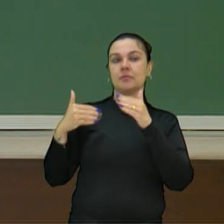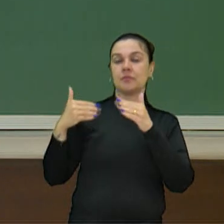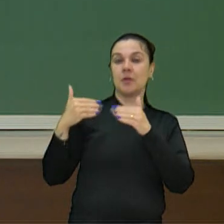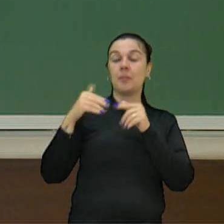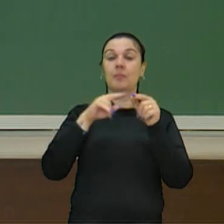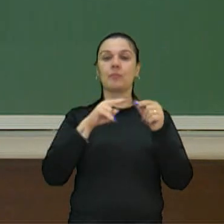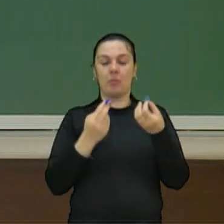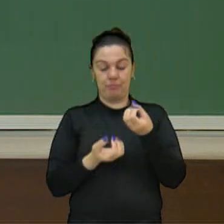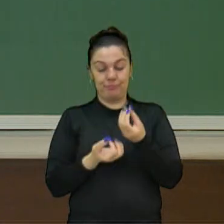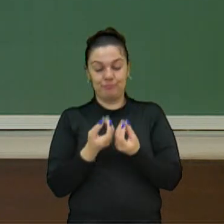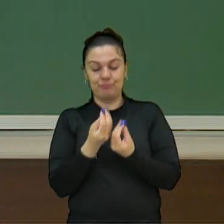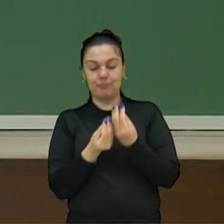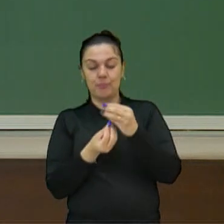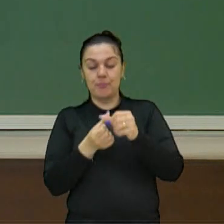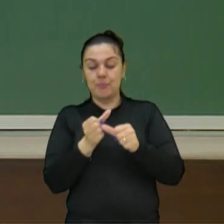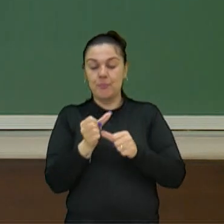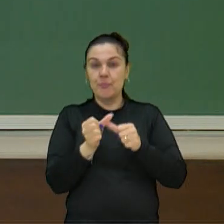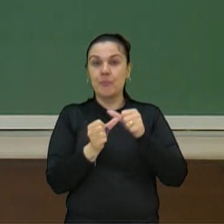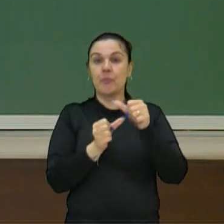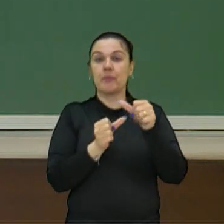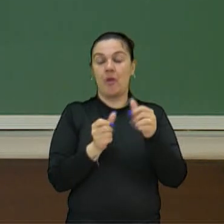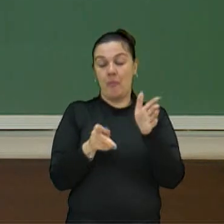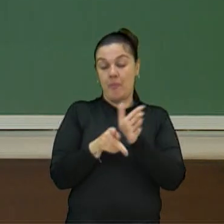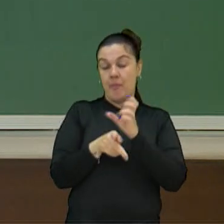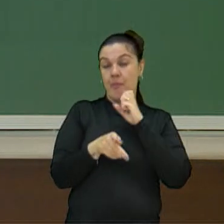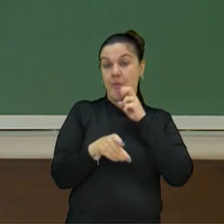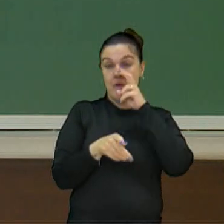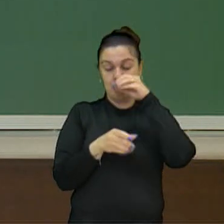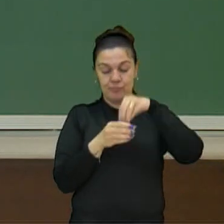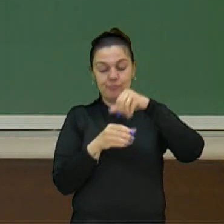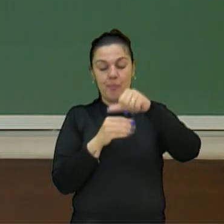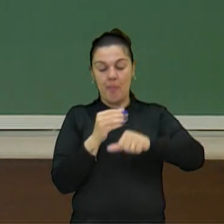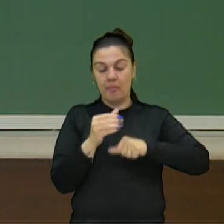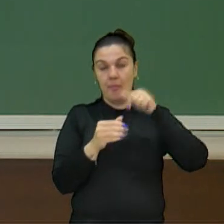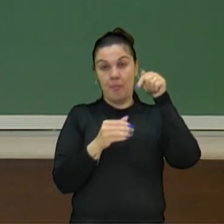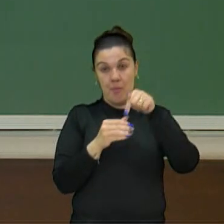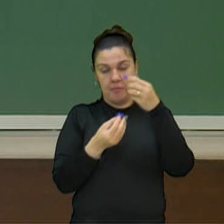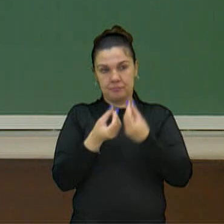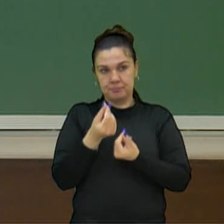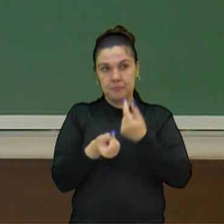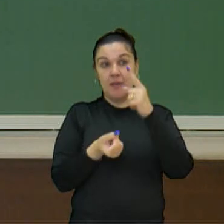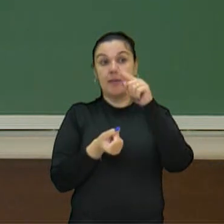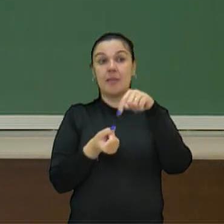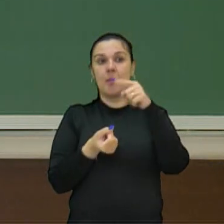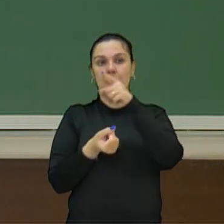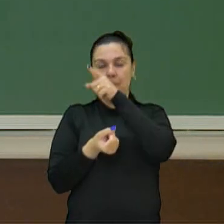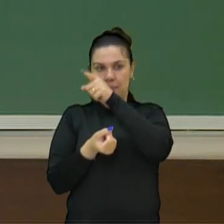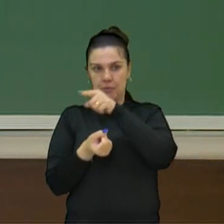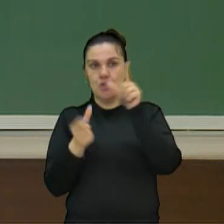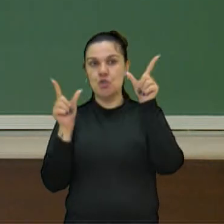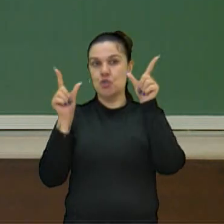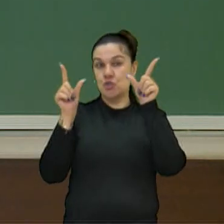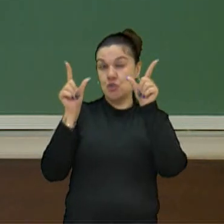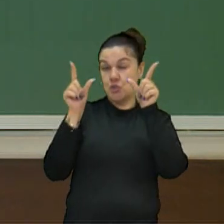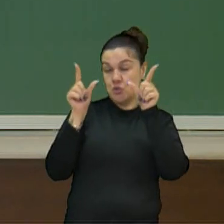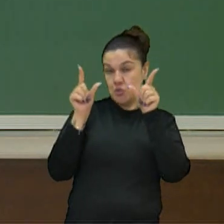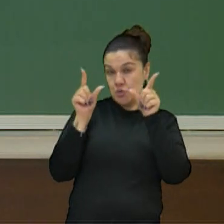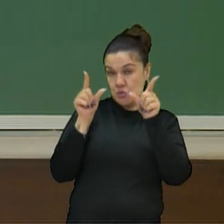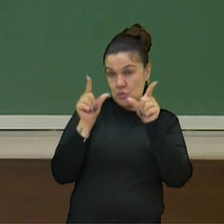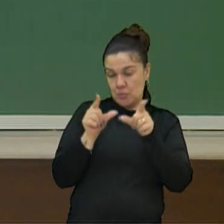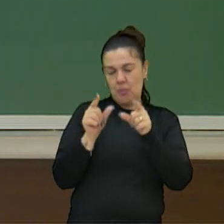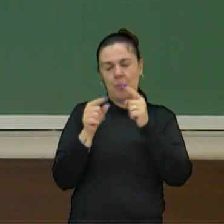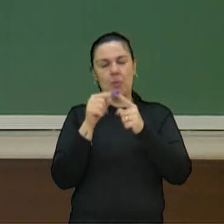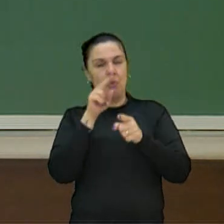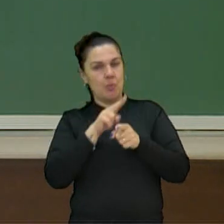fazia fermentação, então ele conseguia a energia dele fermentando as coisas. Mais tarde, então, diminuiu a matéria orgânica, porque ele